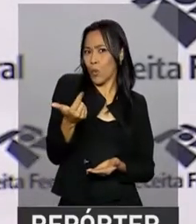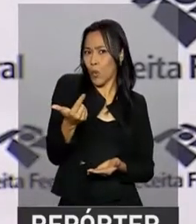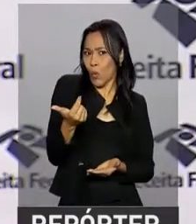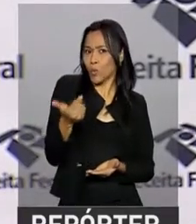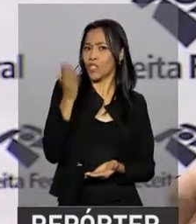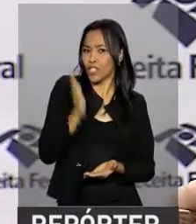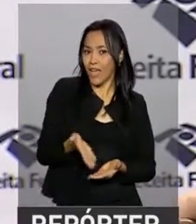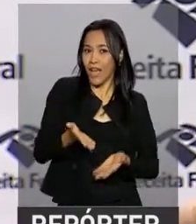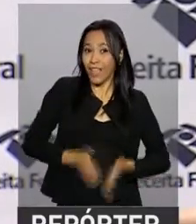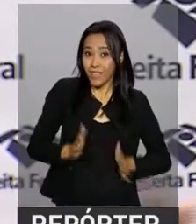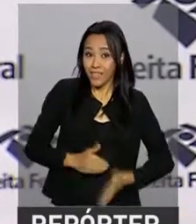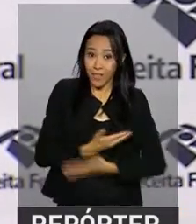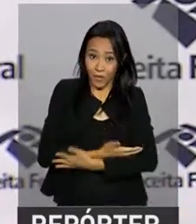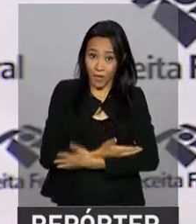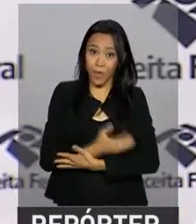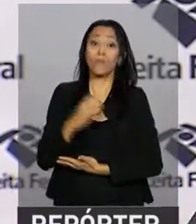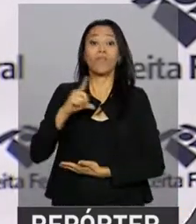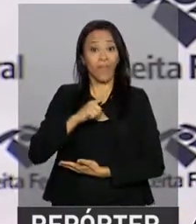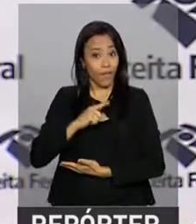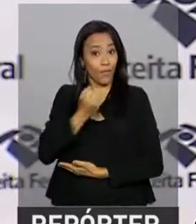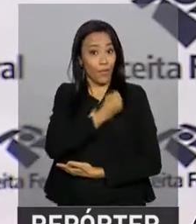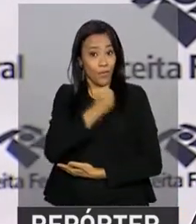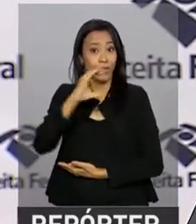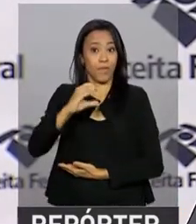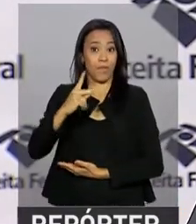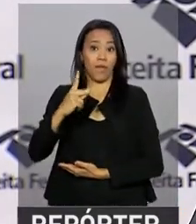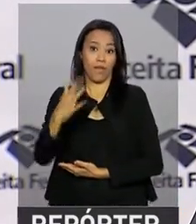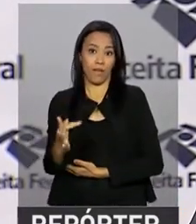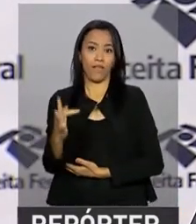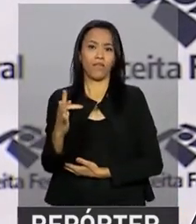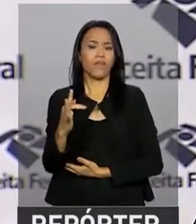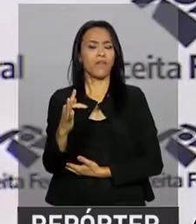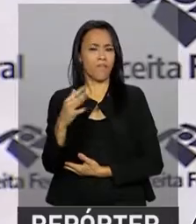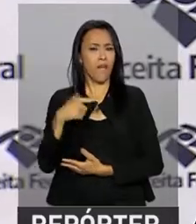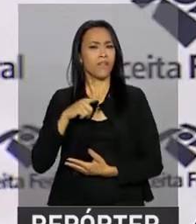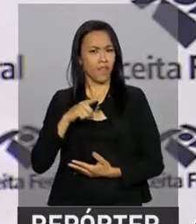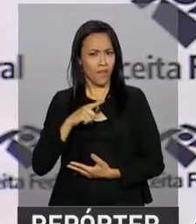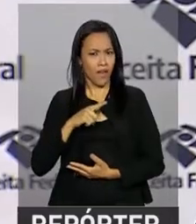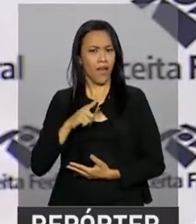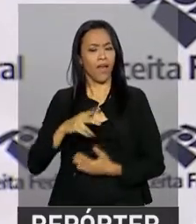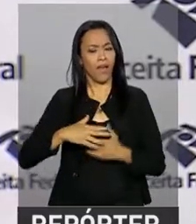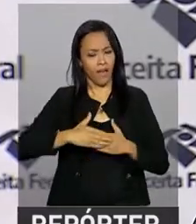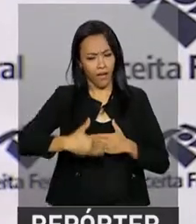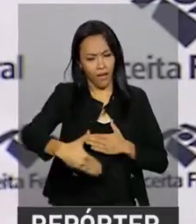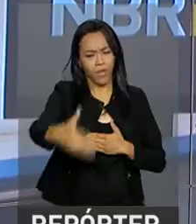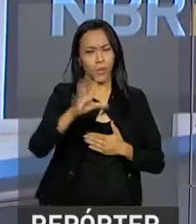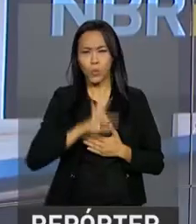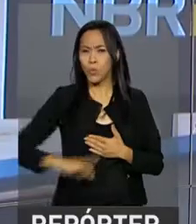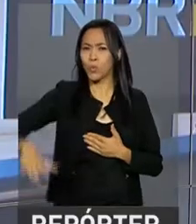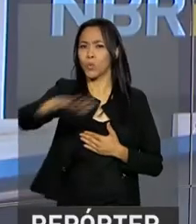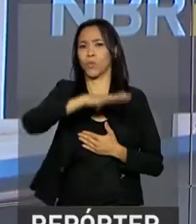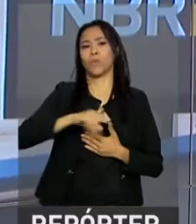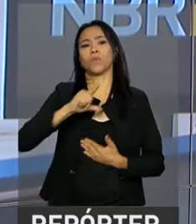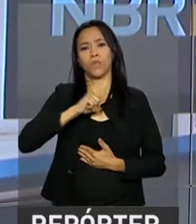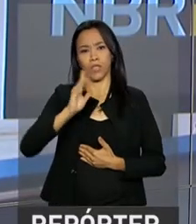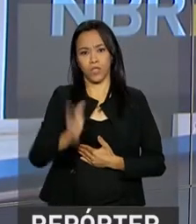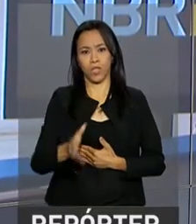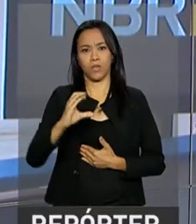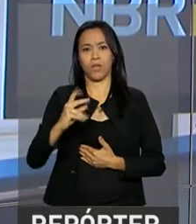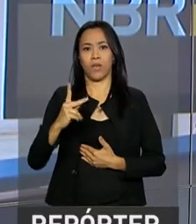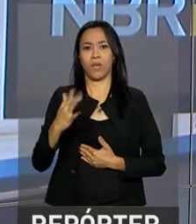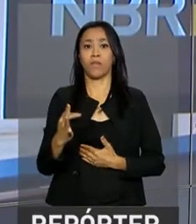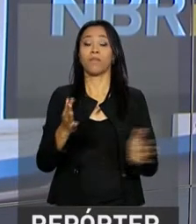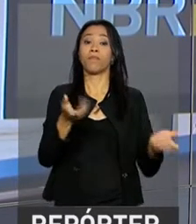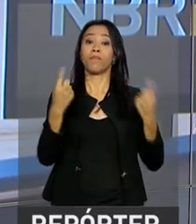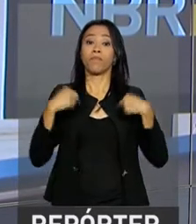com o CPF, vai chegar um período que todos os cidadãos já terão o CPF. E olha, a economia